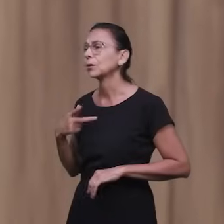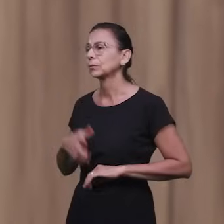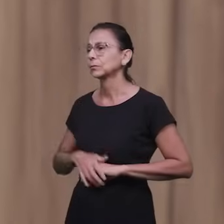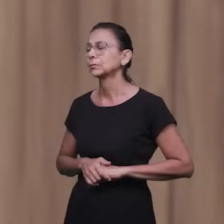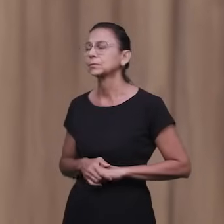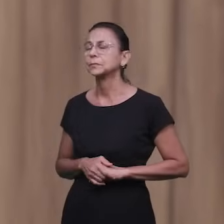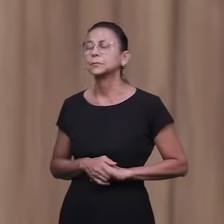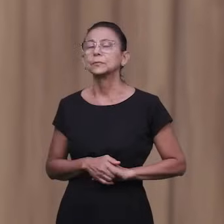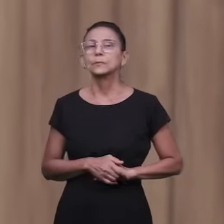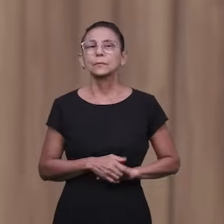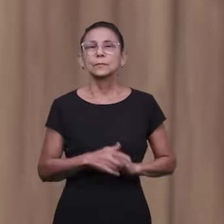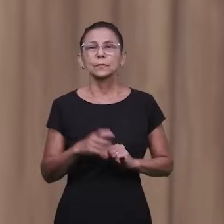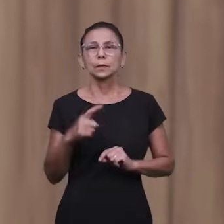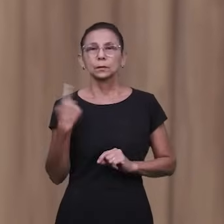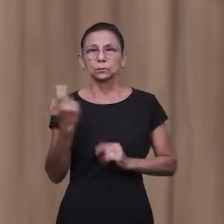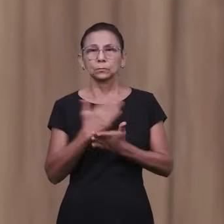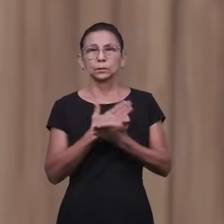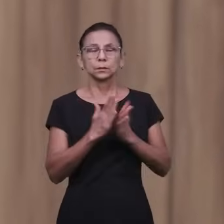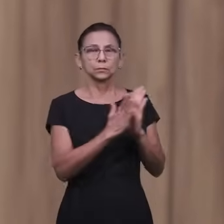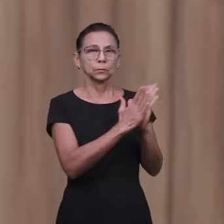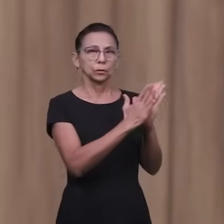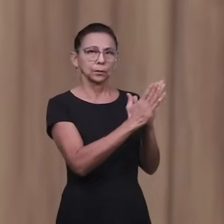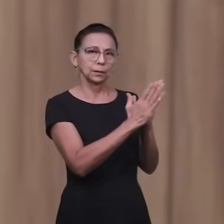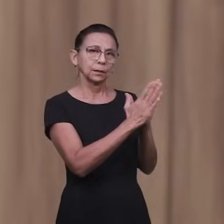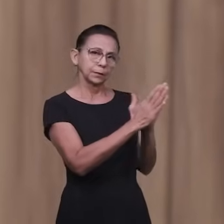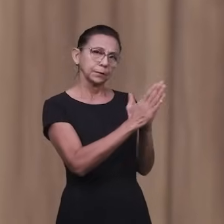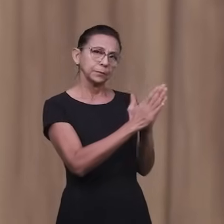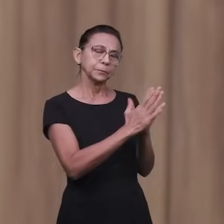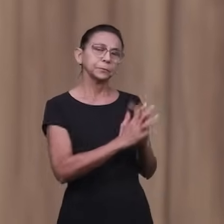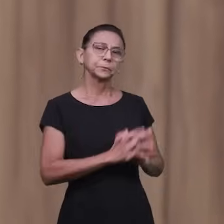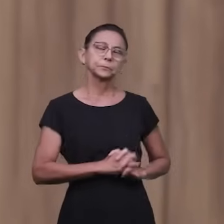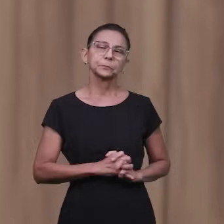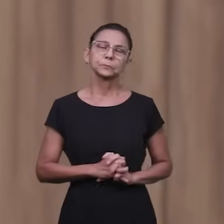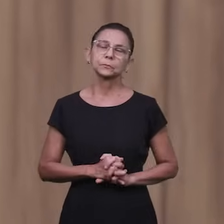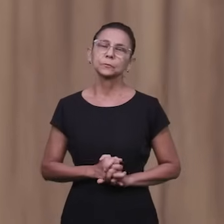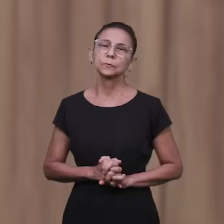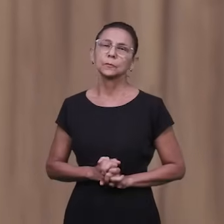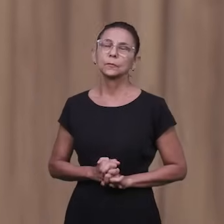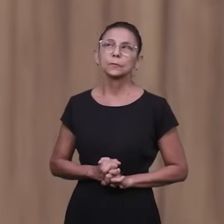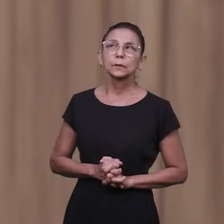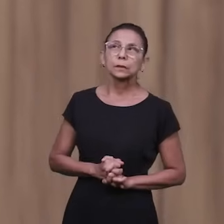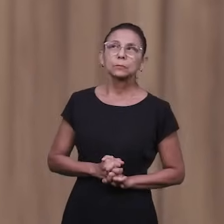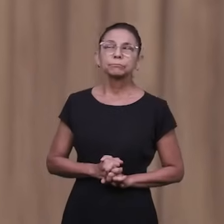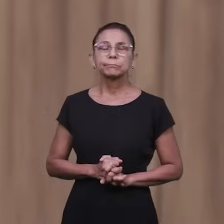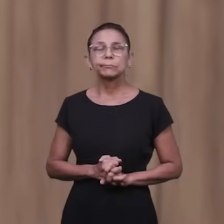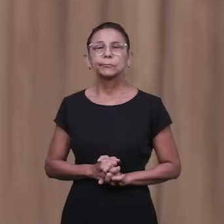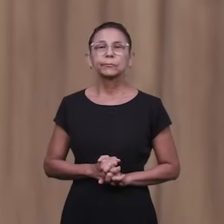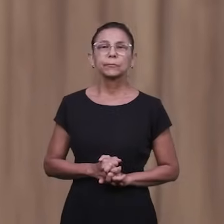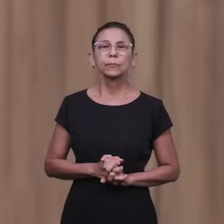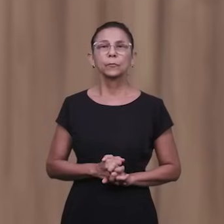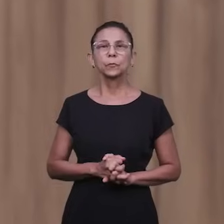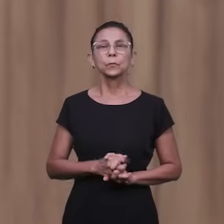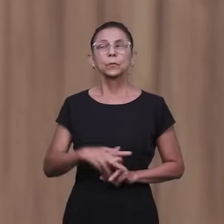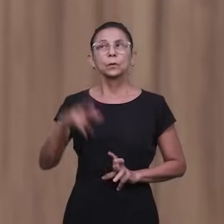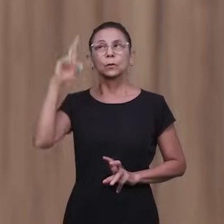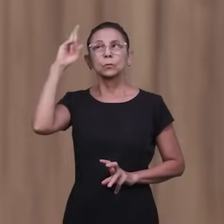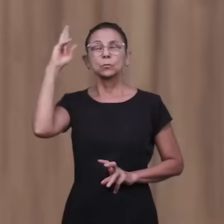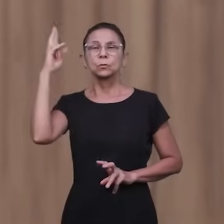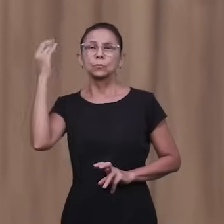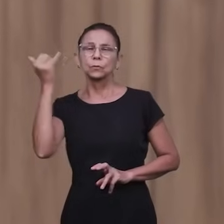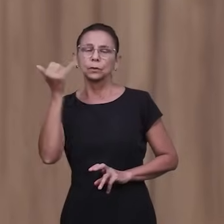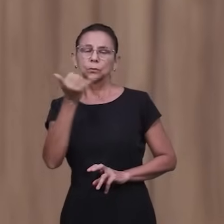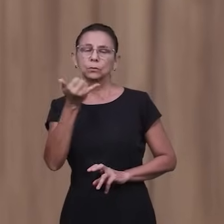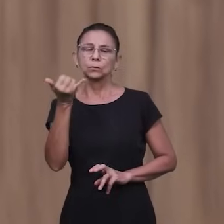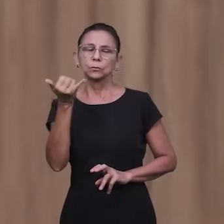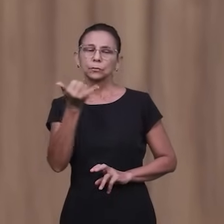E o Senhor deu a ela a calma ali, nós sentimos, né, ali. Ela falou que já não